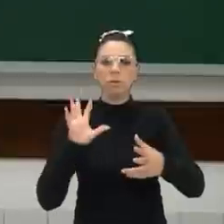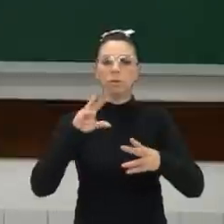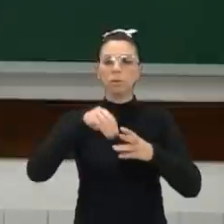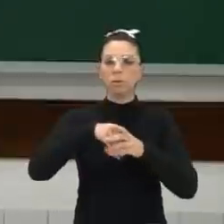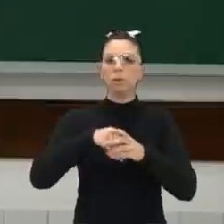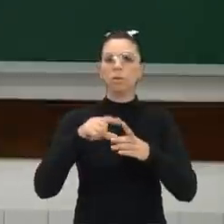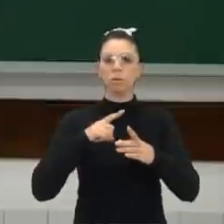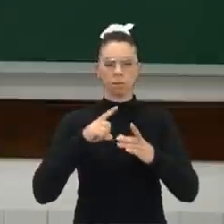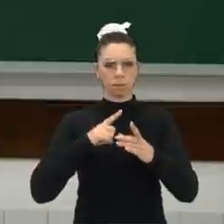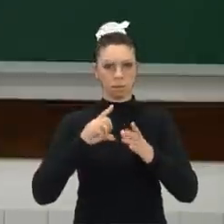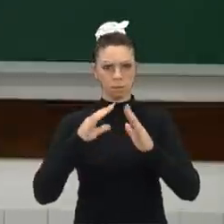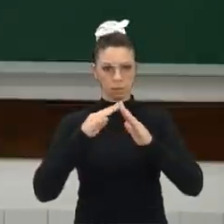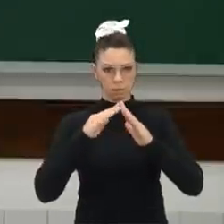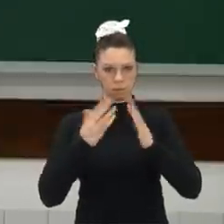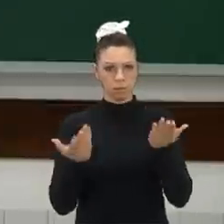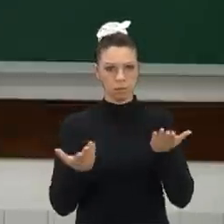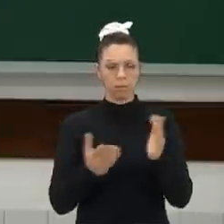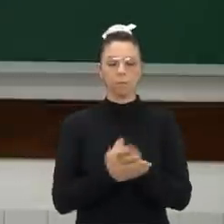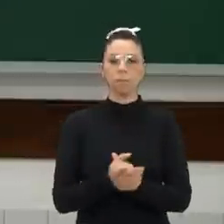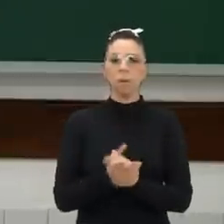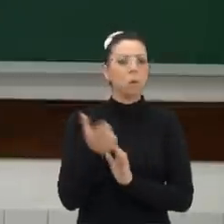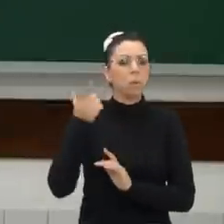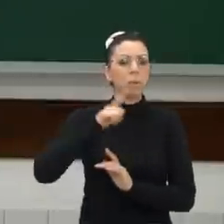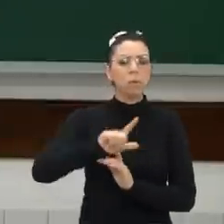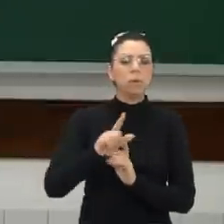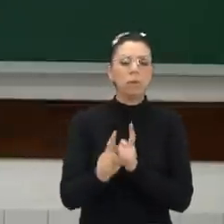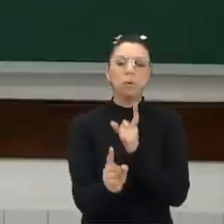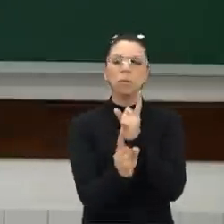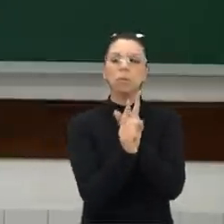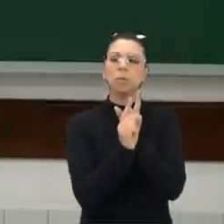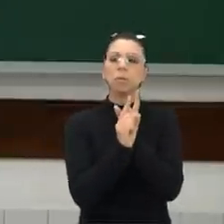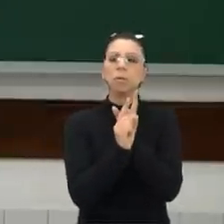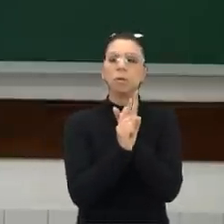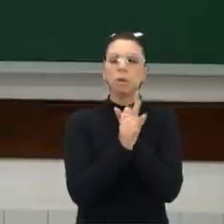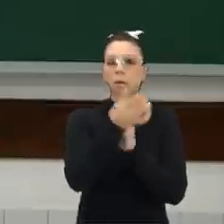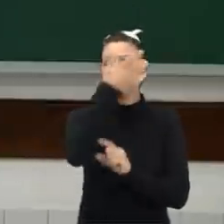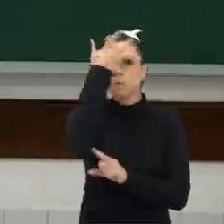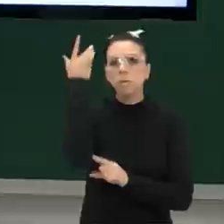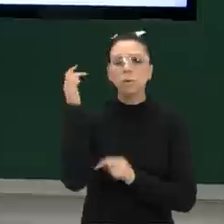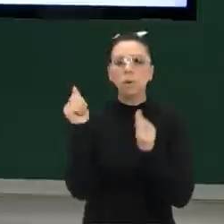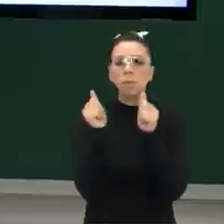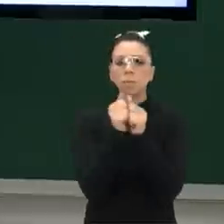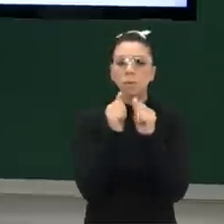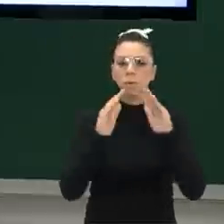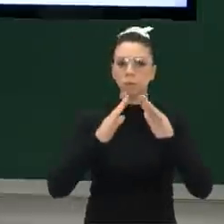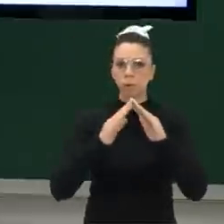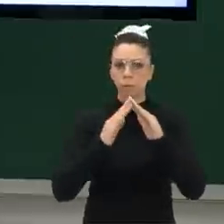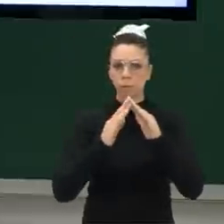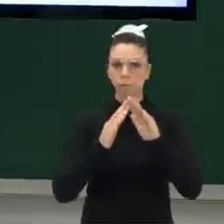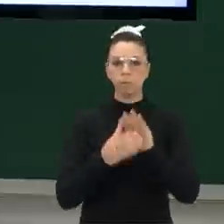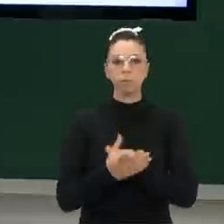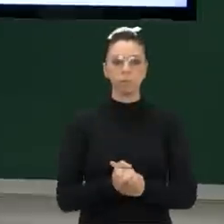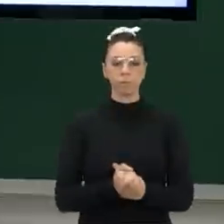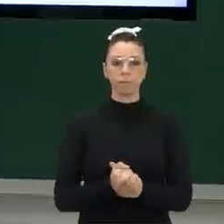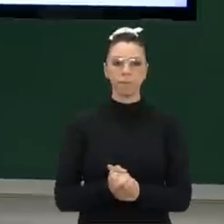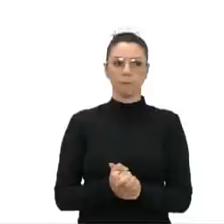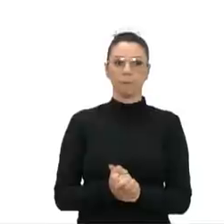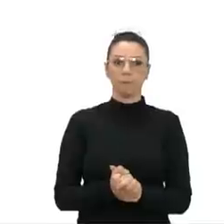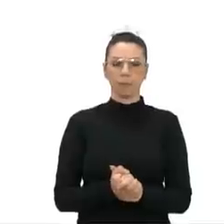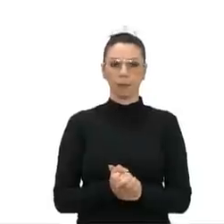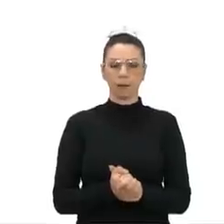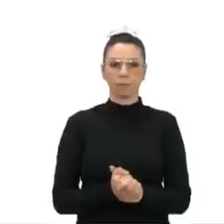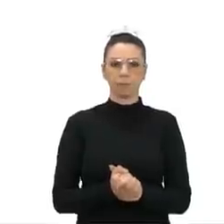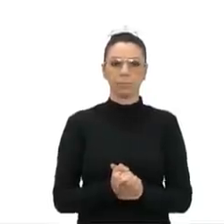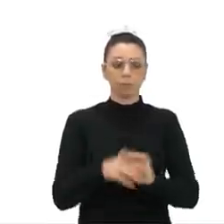Conseguiu descobrir com quem essa pessoa mora? Vamos conferir então as questões? Olha lá,